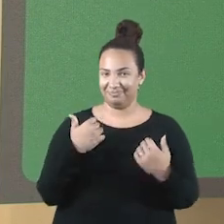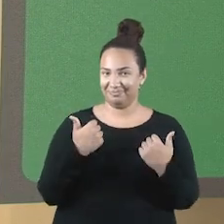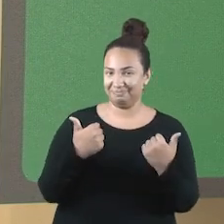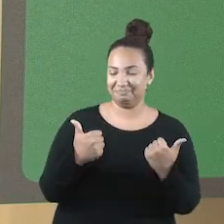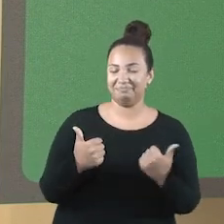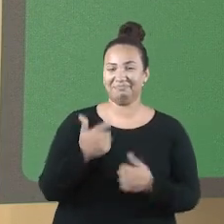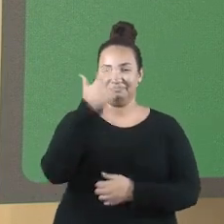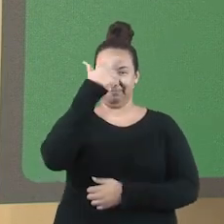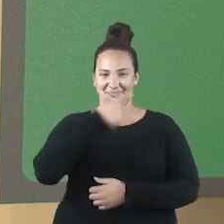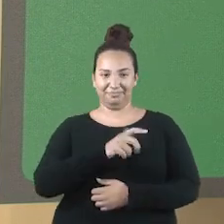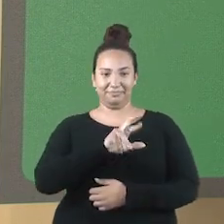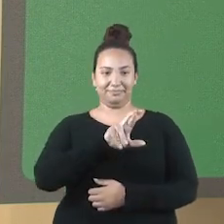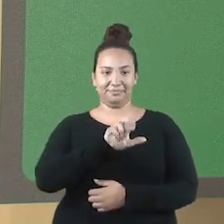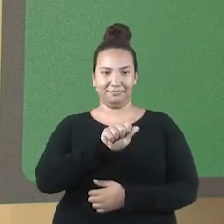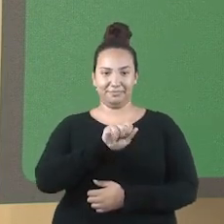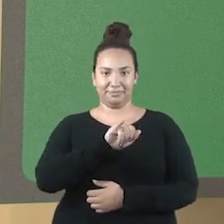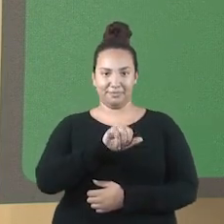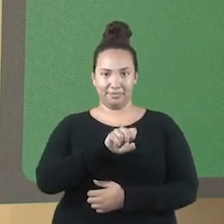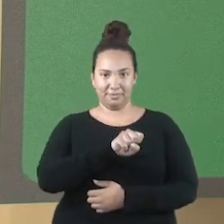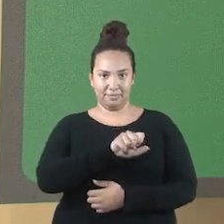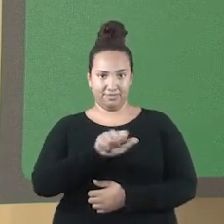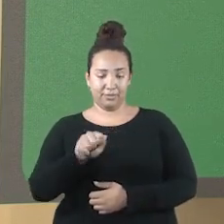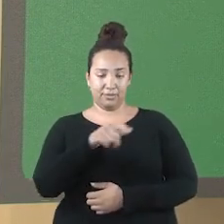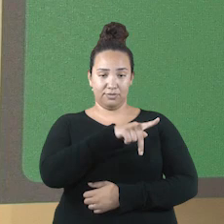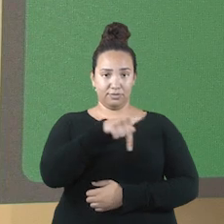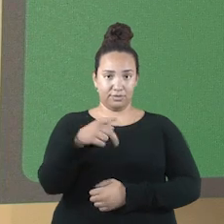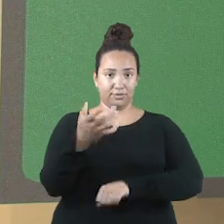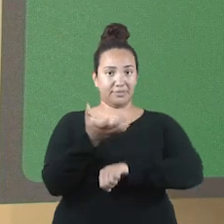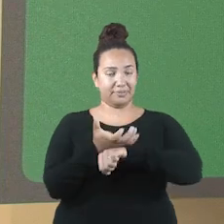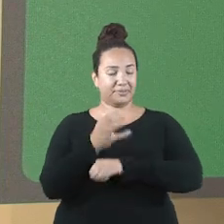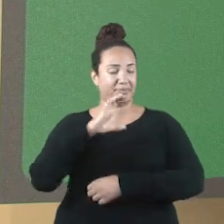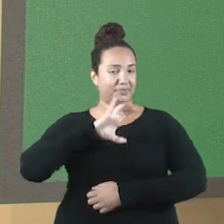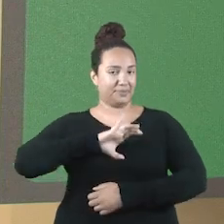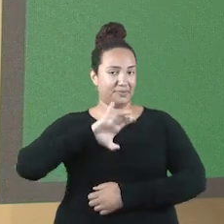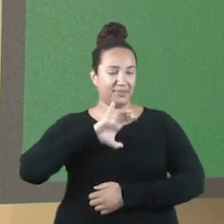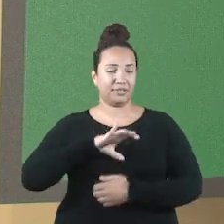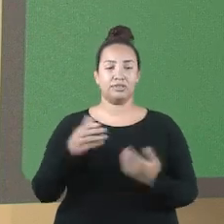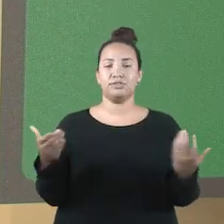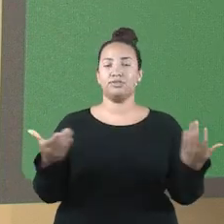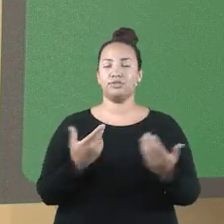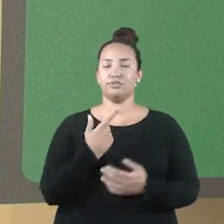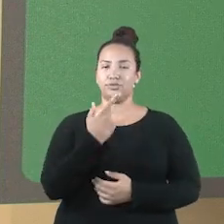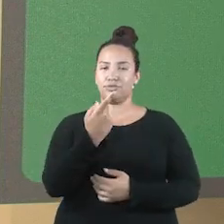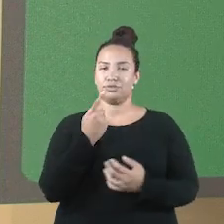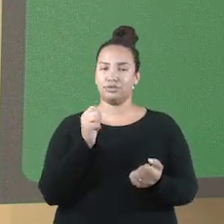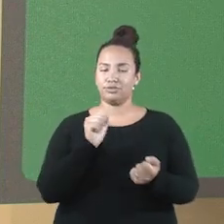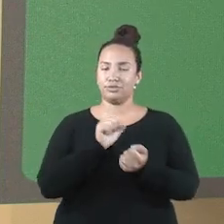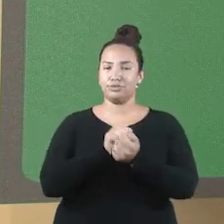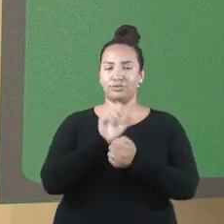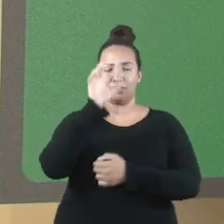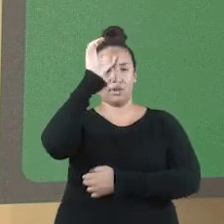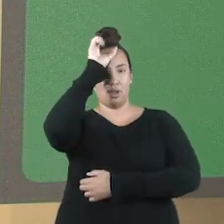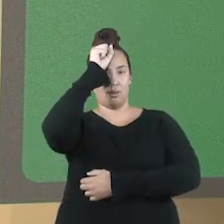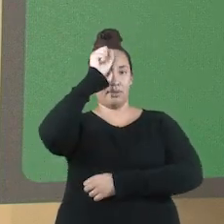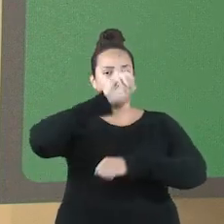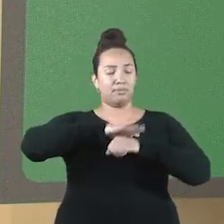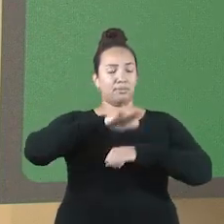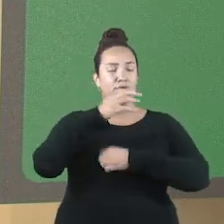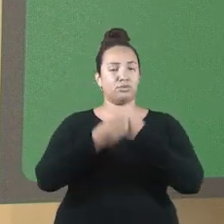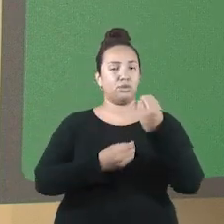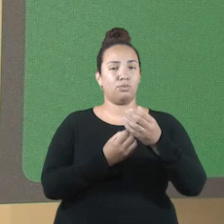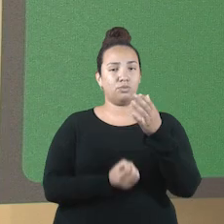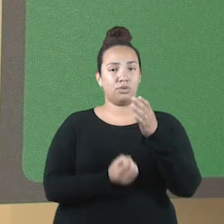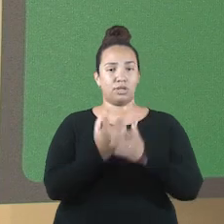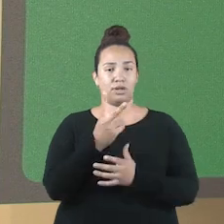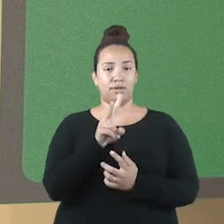tudo bem com você? Eu sou Raíssa Riseto, professora de língua portuguesa, e juntos, hoje, vamos aprender um pouquinho